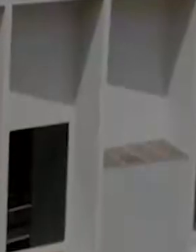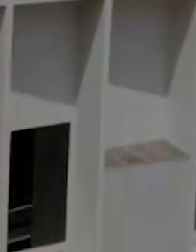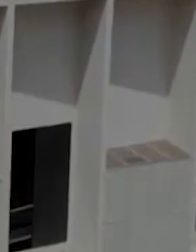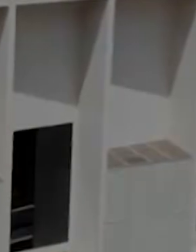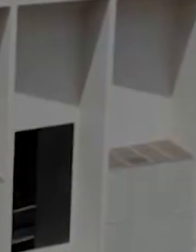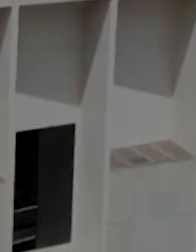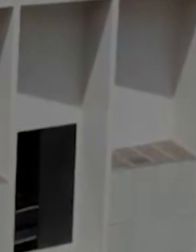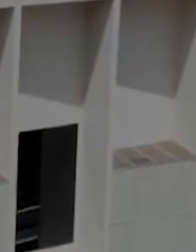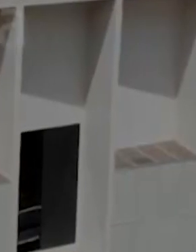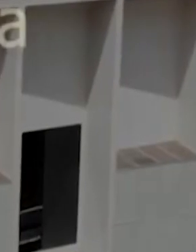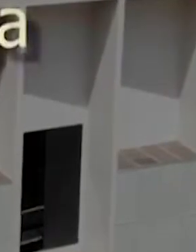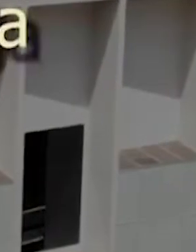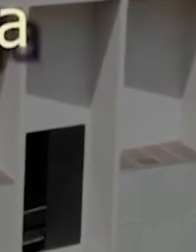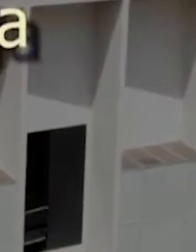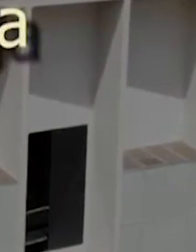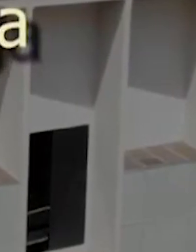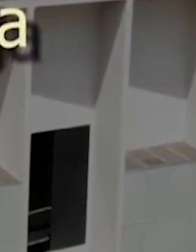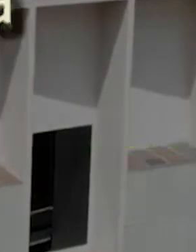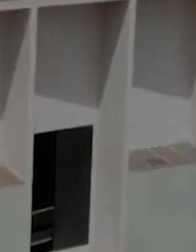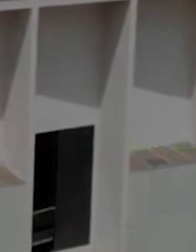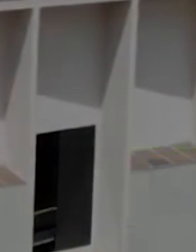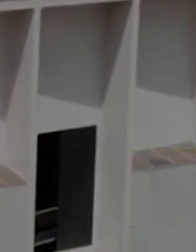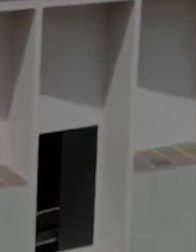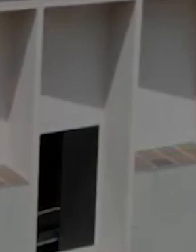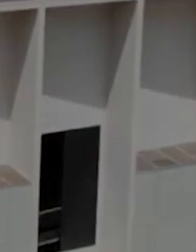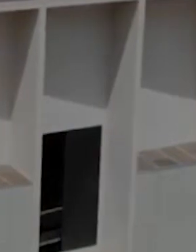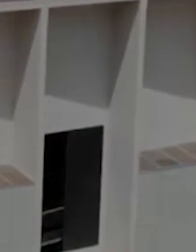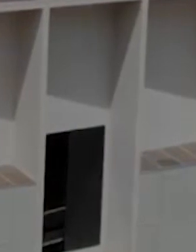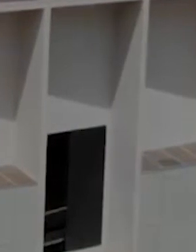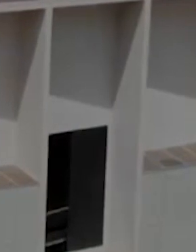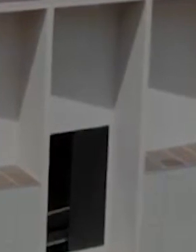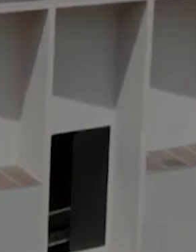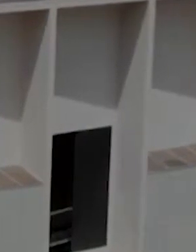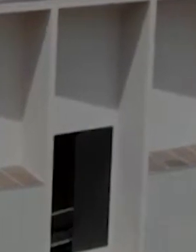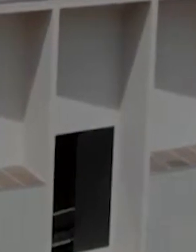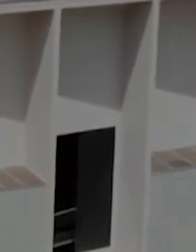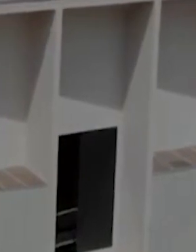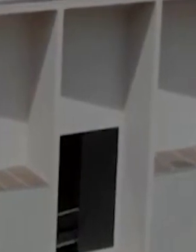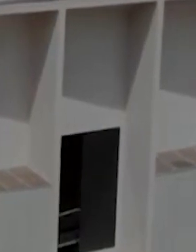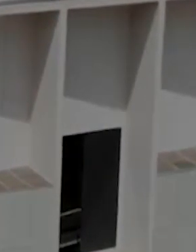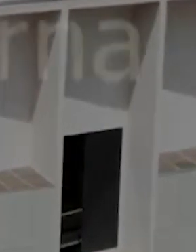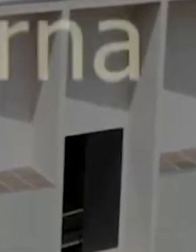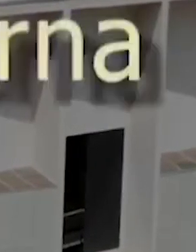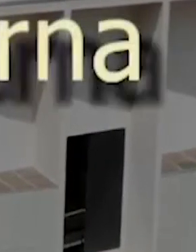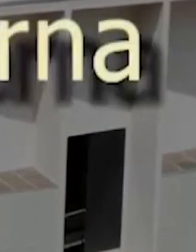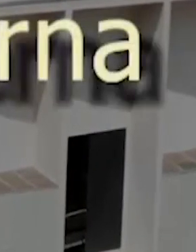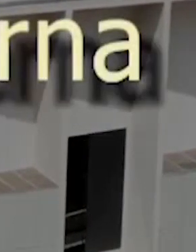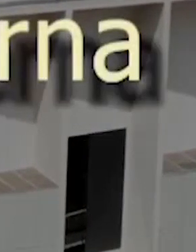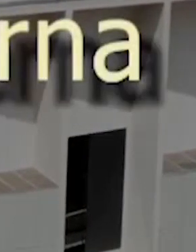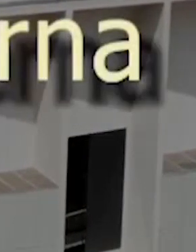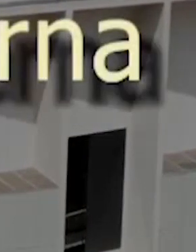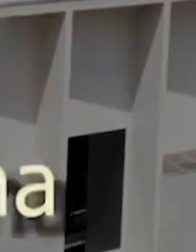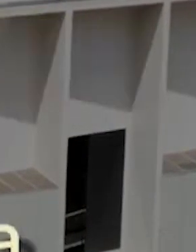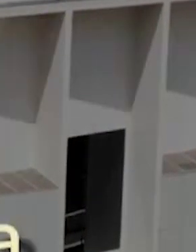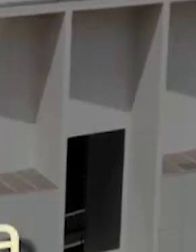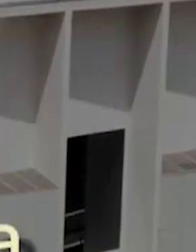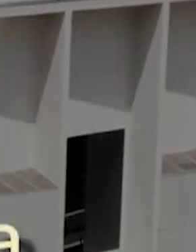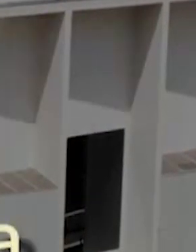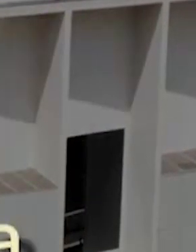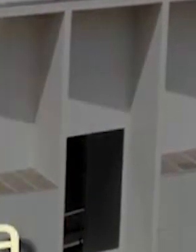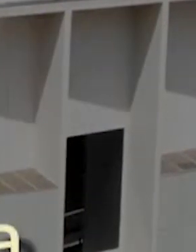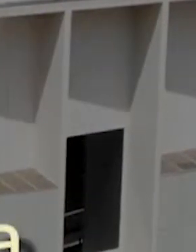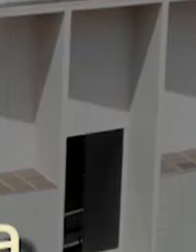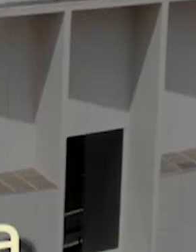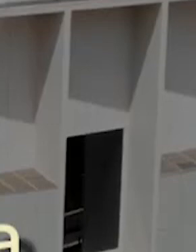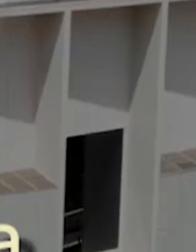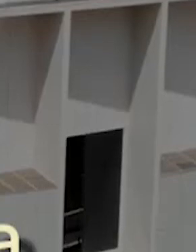O Ministério com Famílias convida os solteiros, viúvos e divorciados de nossa igreja para participarem de uma programação externa